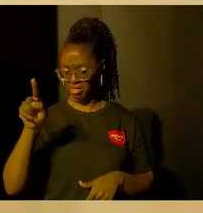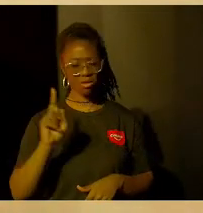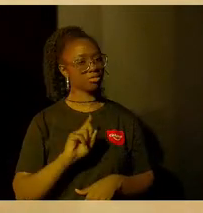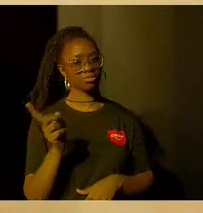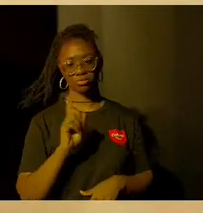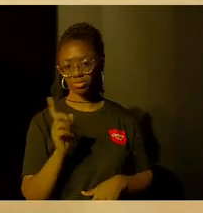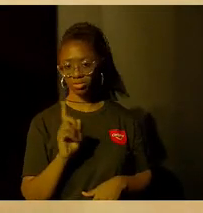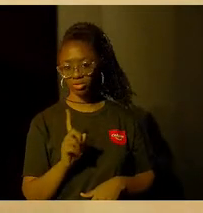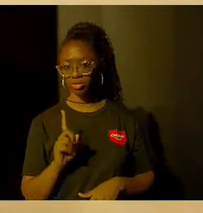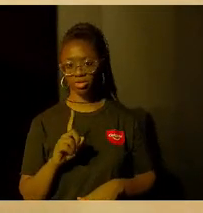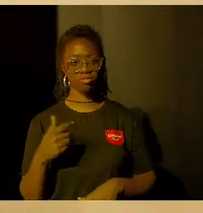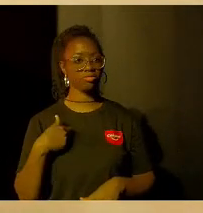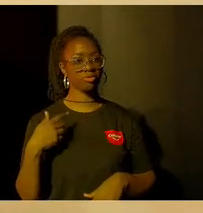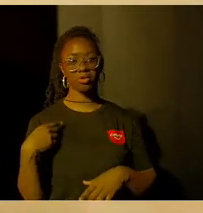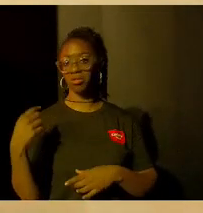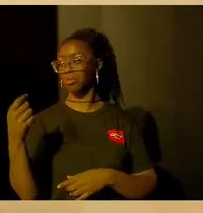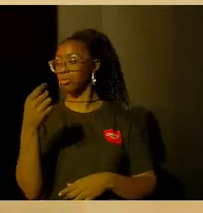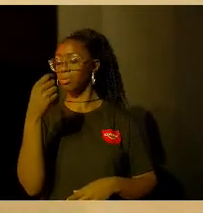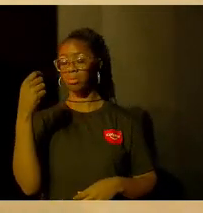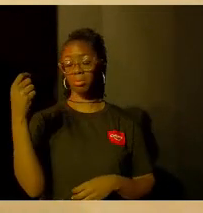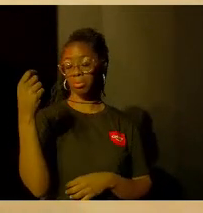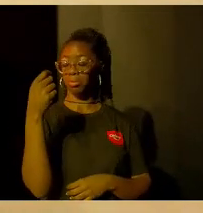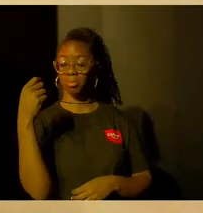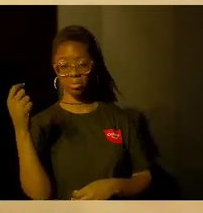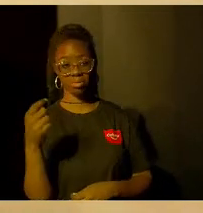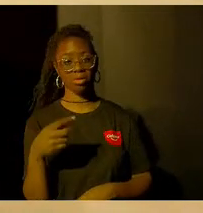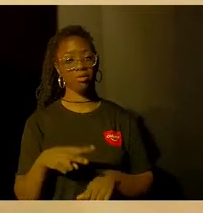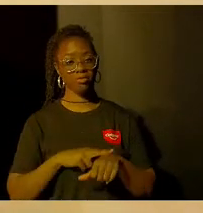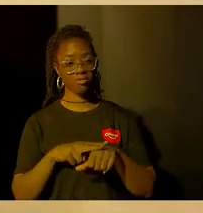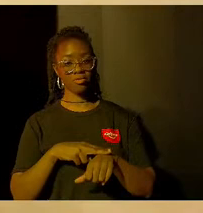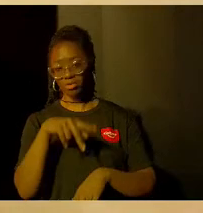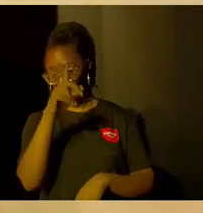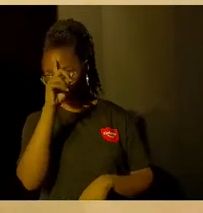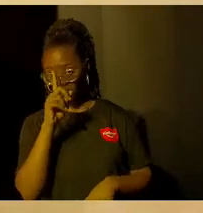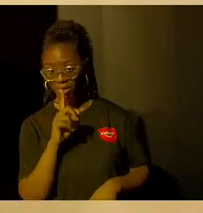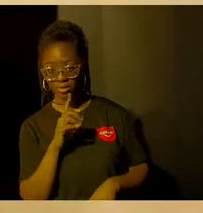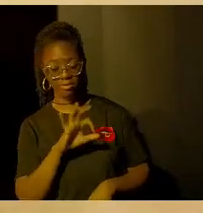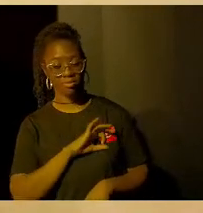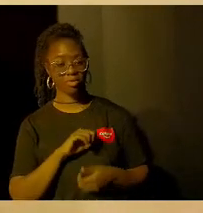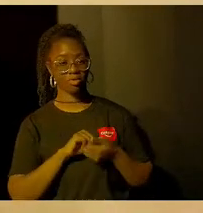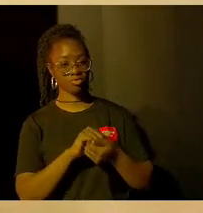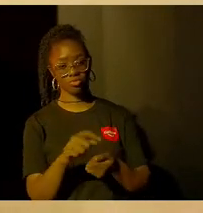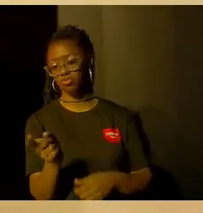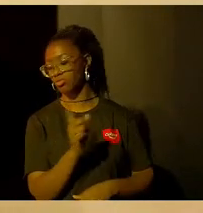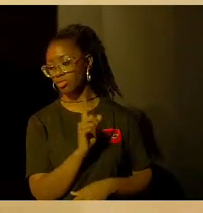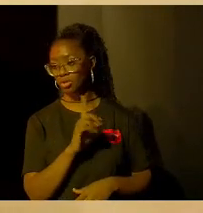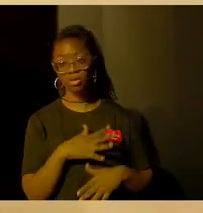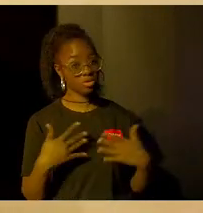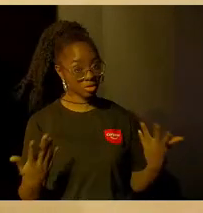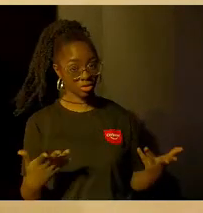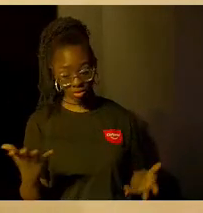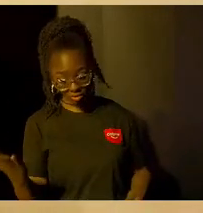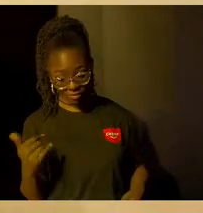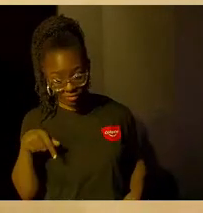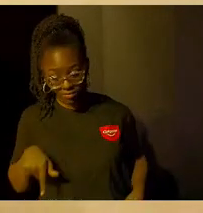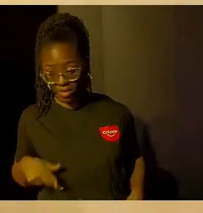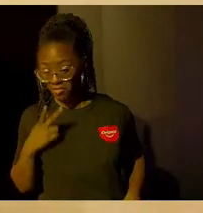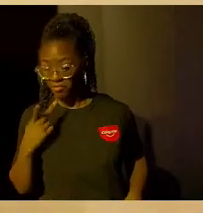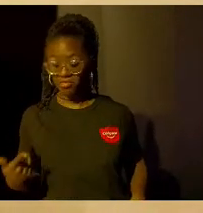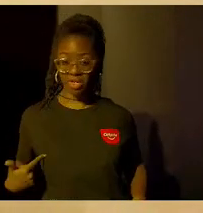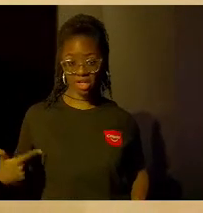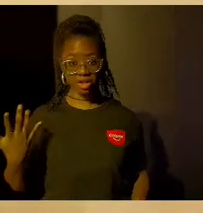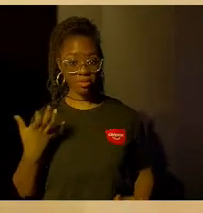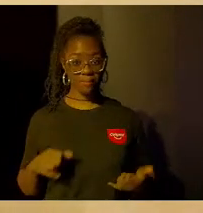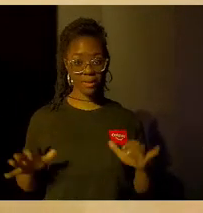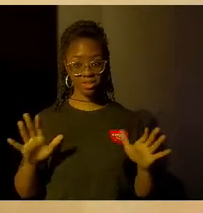para manifestação tomando champanhe não senhor não uso verde amarelo machão ao lado de polícia pedindo para o pais não senhor Então não vem o senhor na porta da minha casa me dizer o que